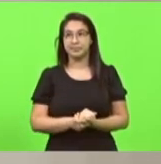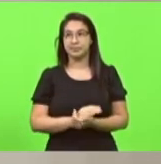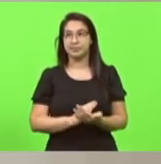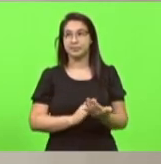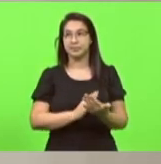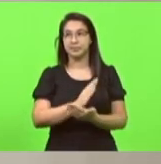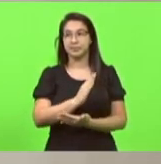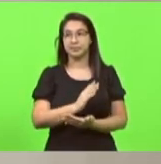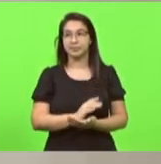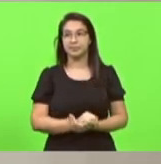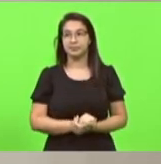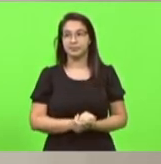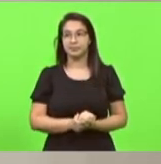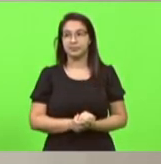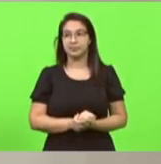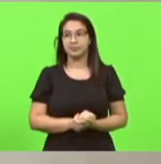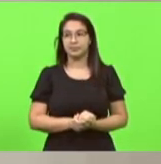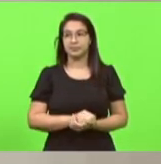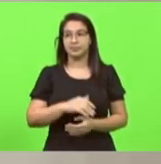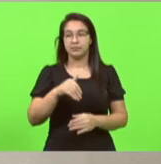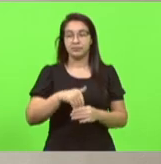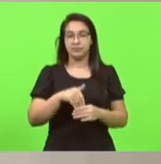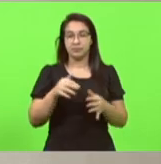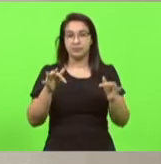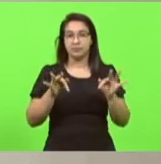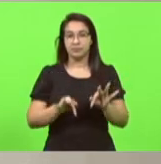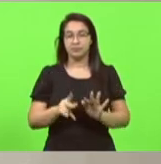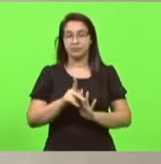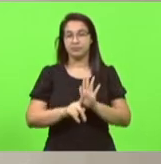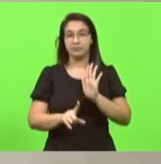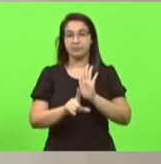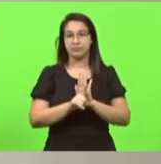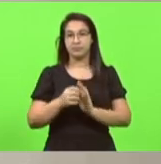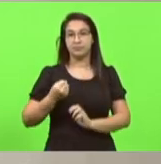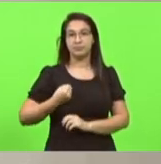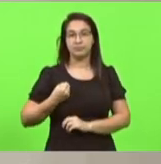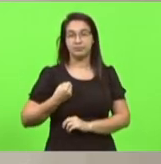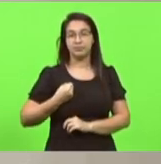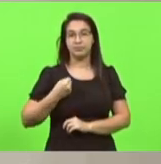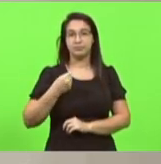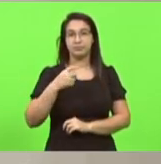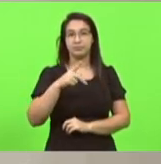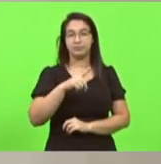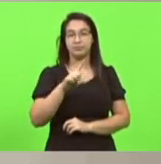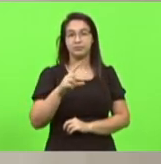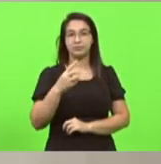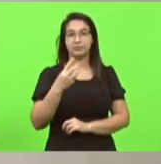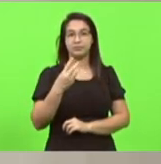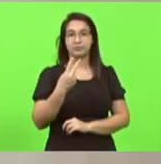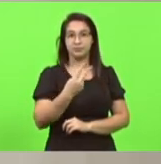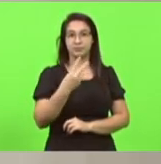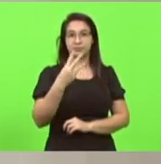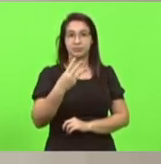Aprovado. Votação e redação final do projeto de lei número PL número 234.6 de 2021. Governador do